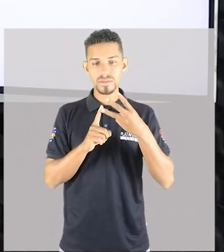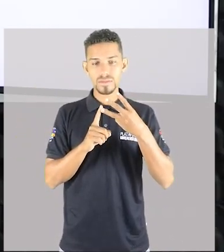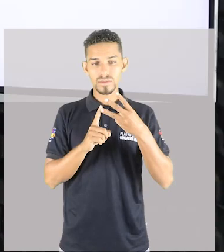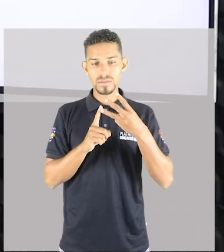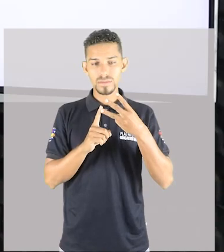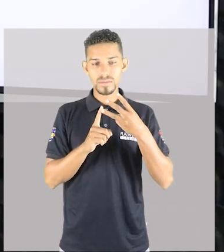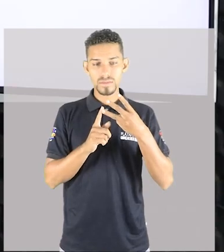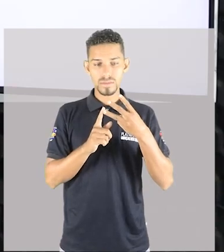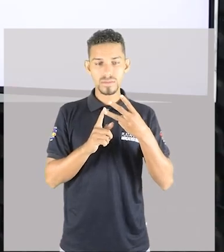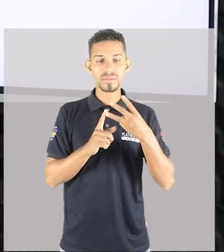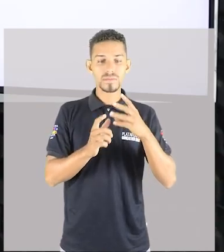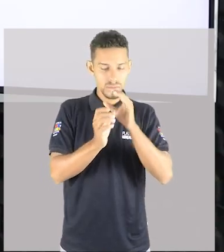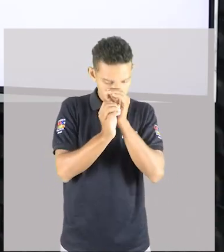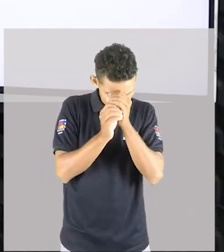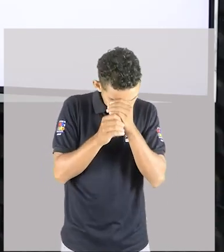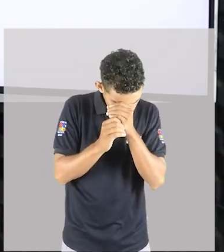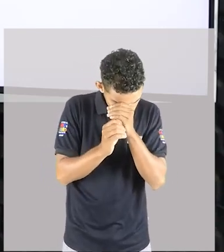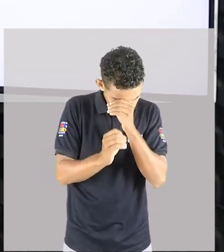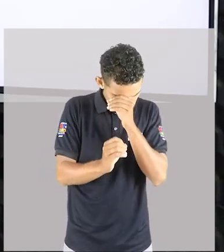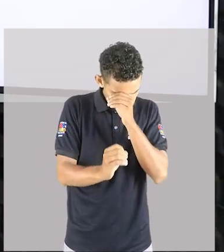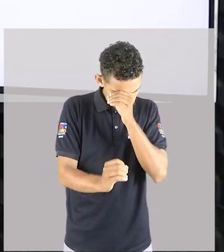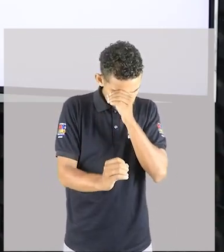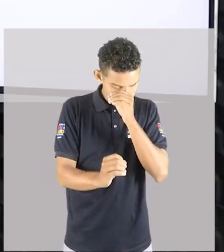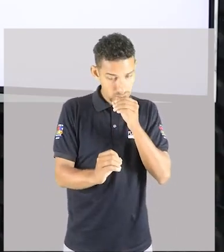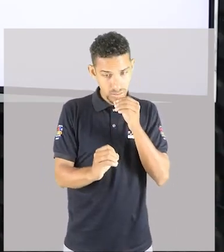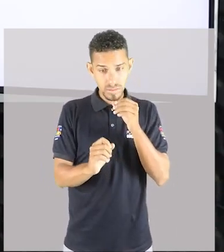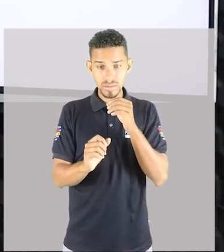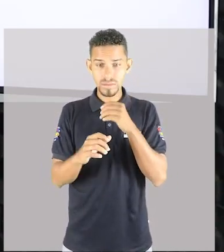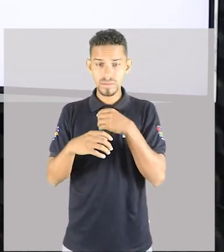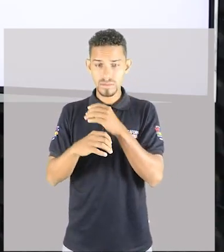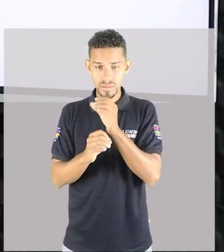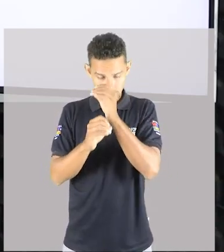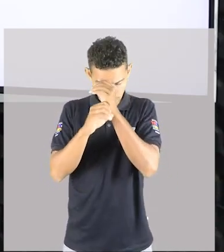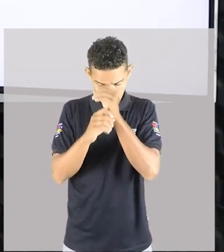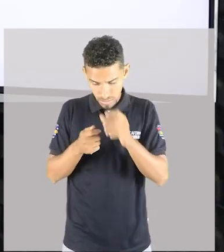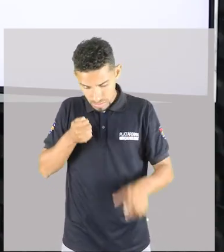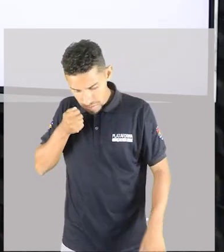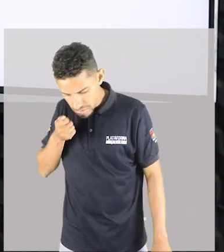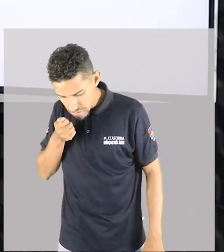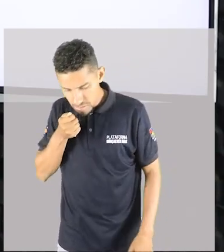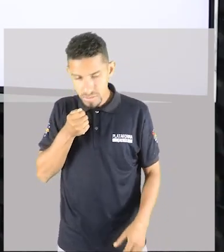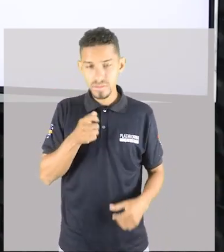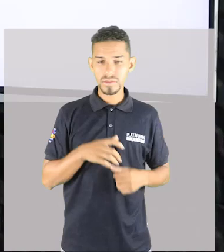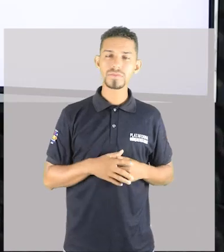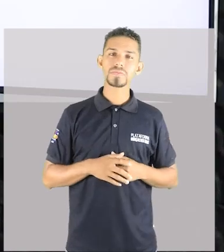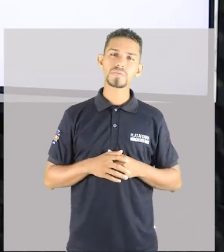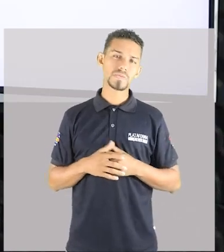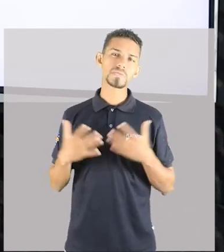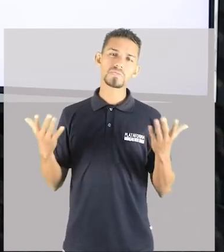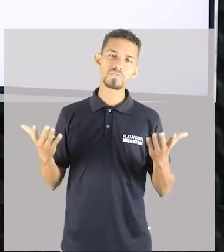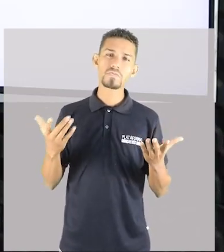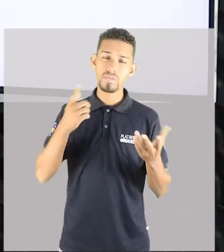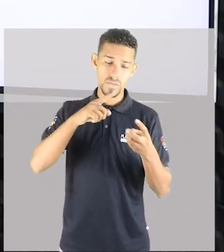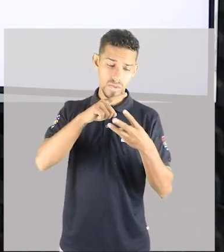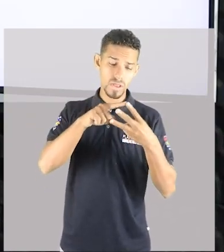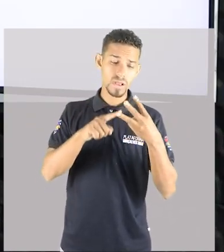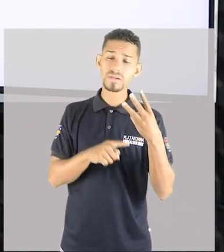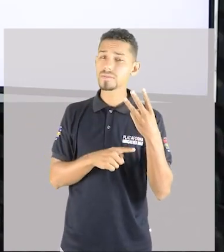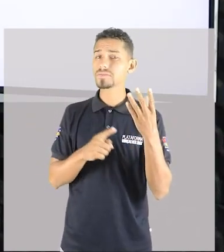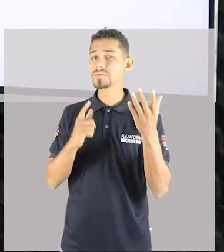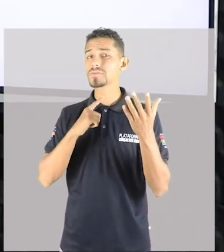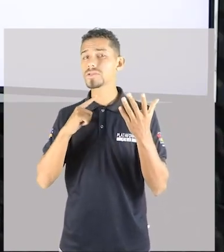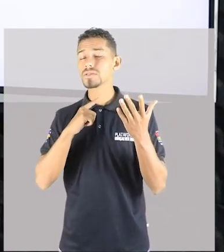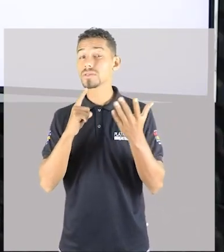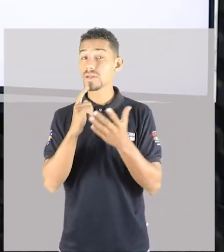lupa tem também, né? Tem microscópio, a lupa é um microscópio simples, lupa, telescópio e microscópio. Eu queria só dar uma